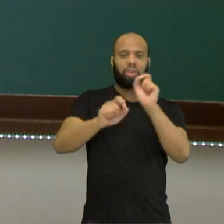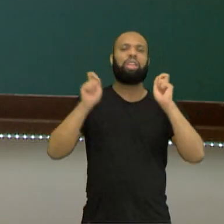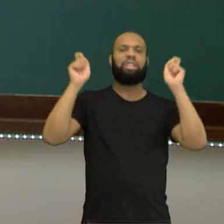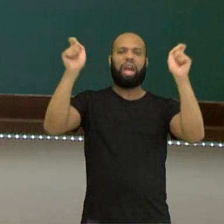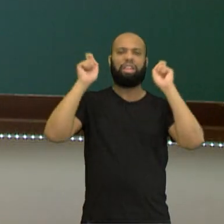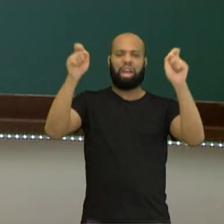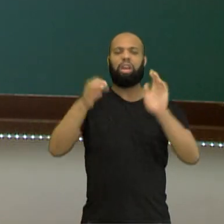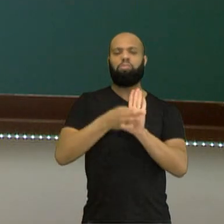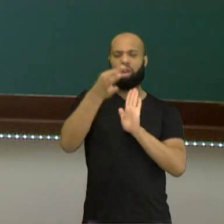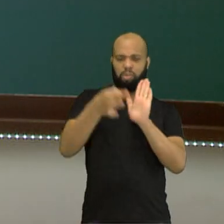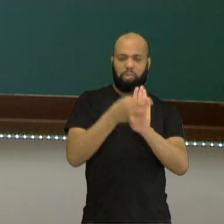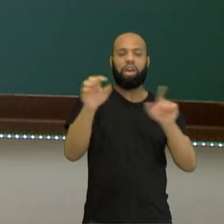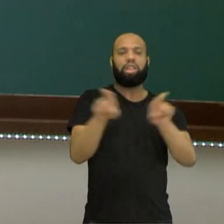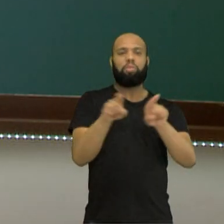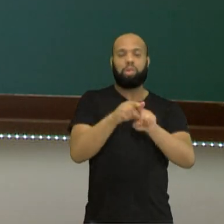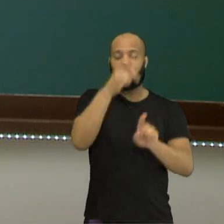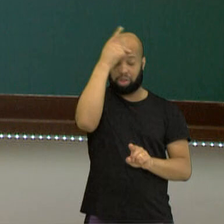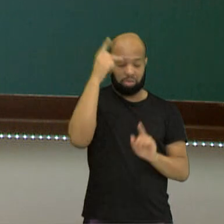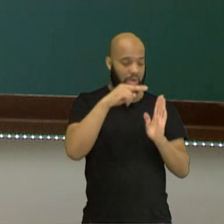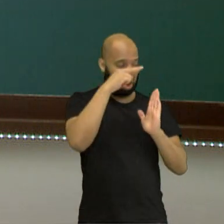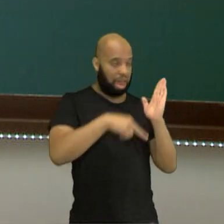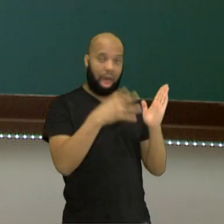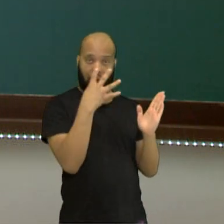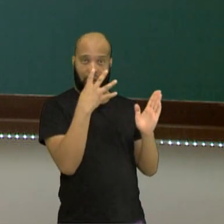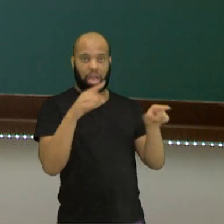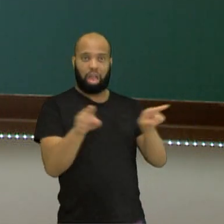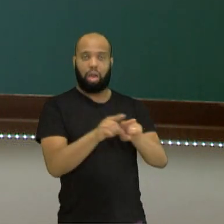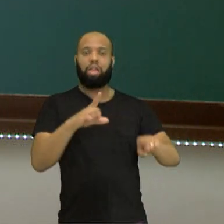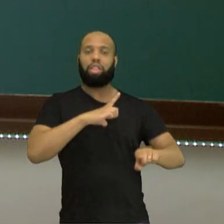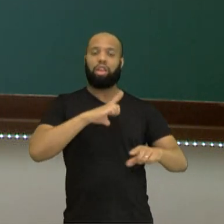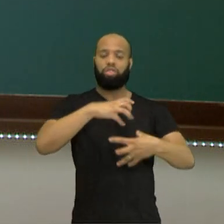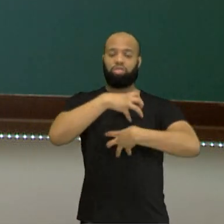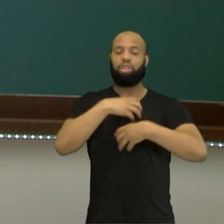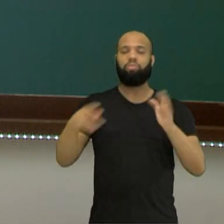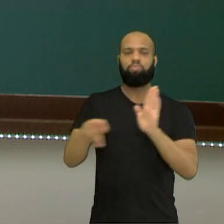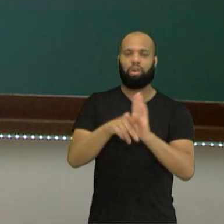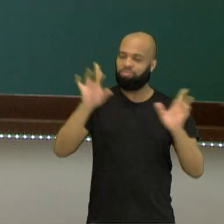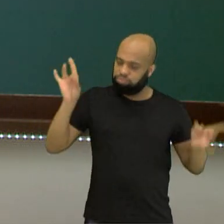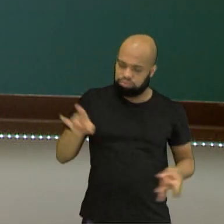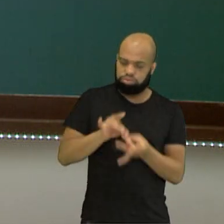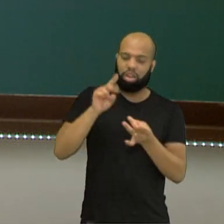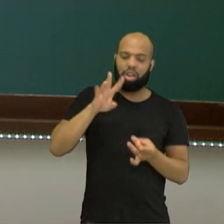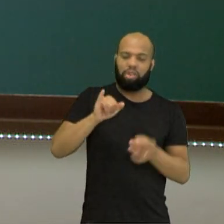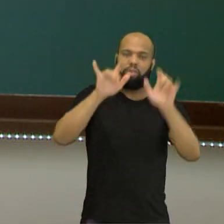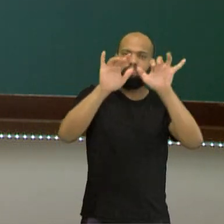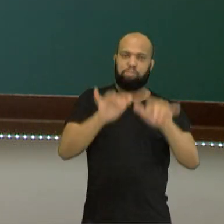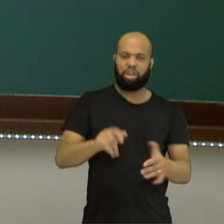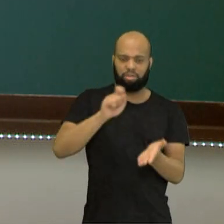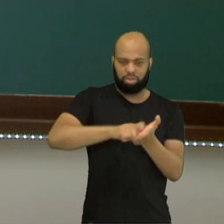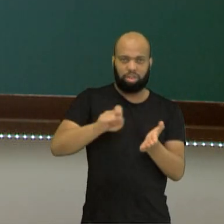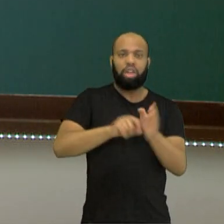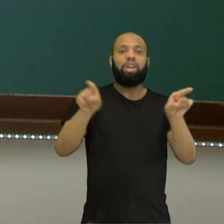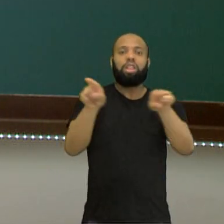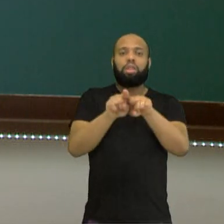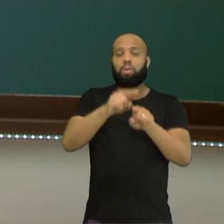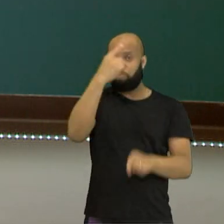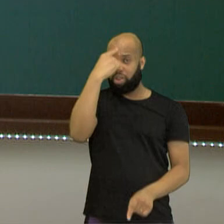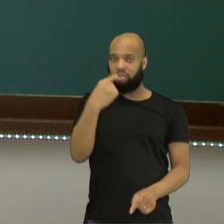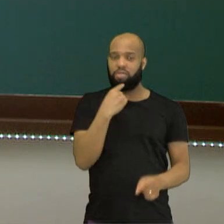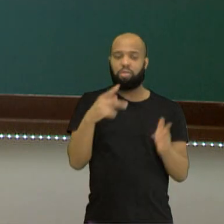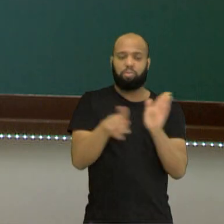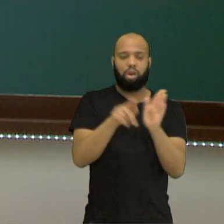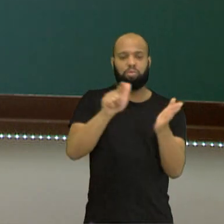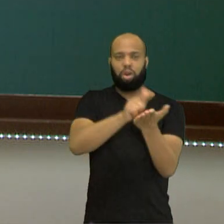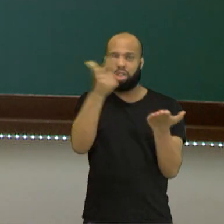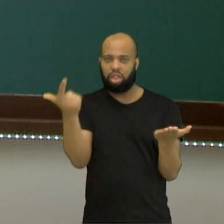protestar, criticar, impressionar, eu terei uma maneira de escrever. O perfil do jornal ou revista. Quem é o